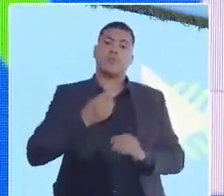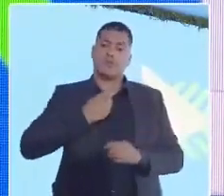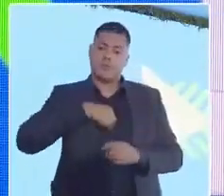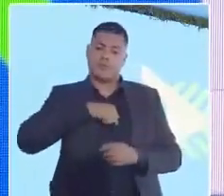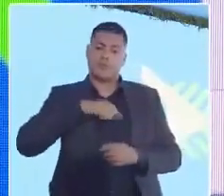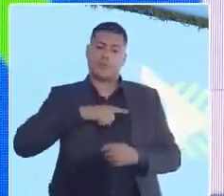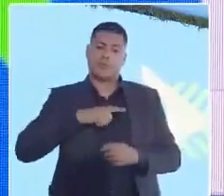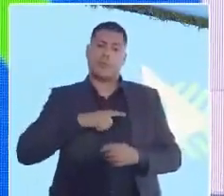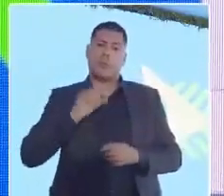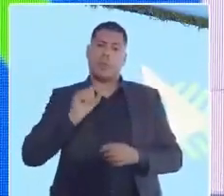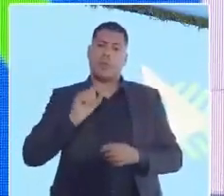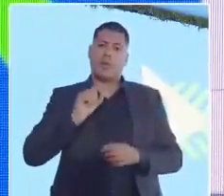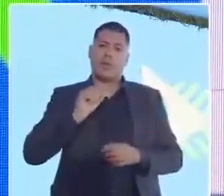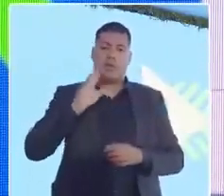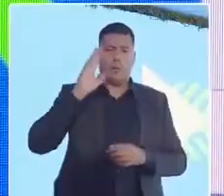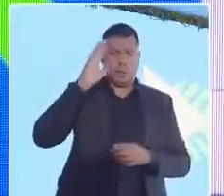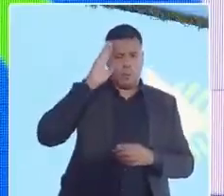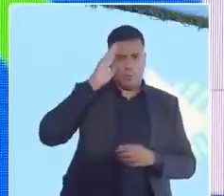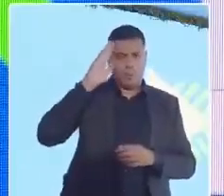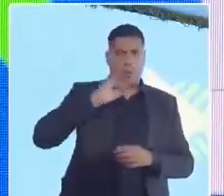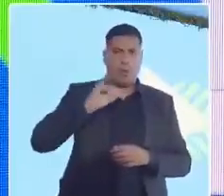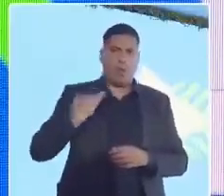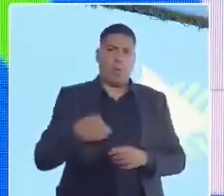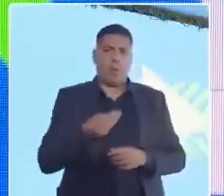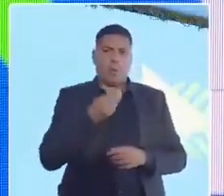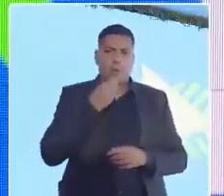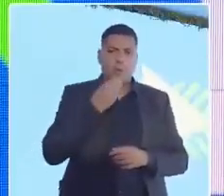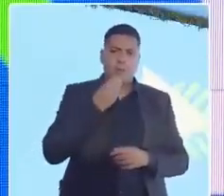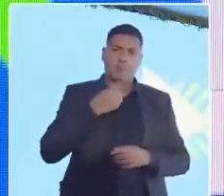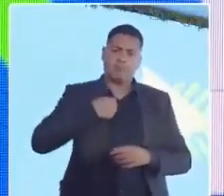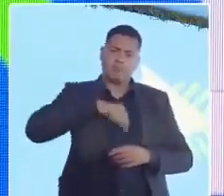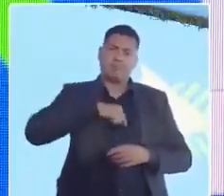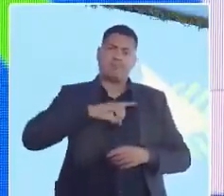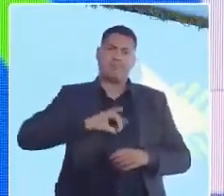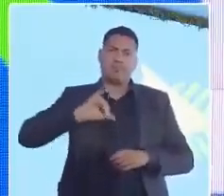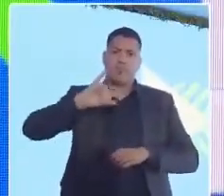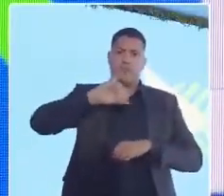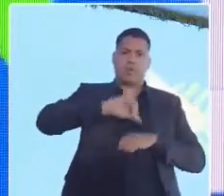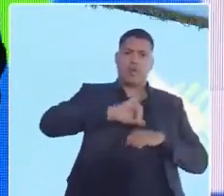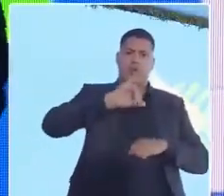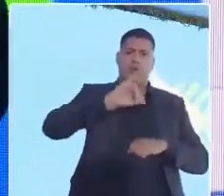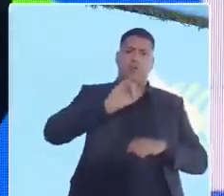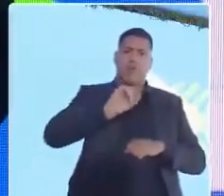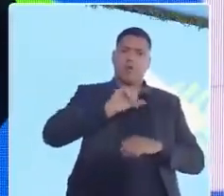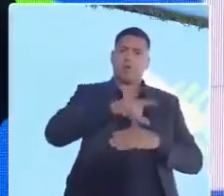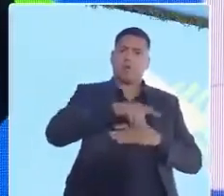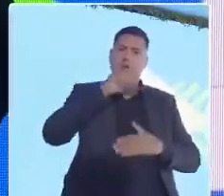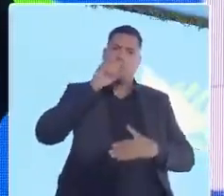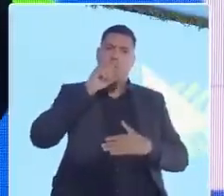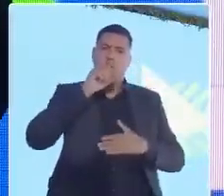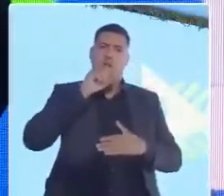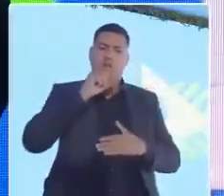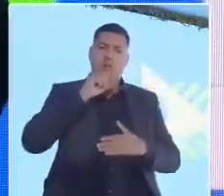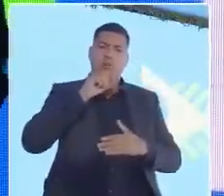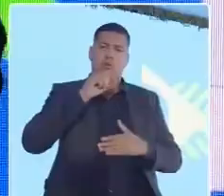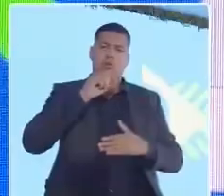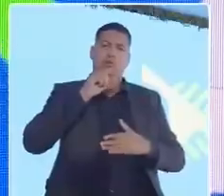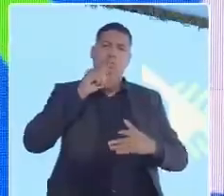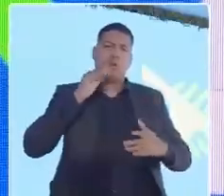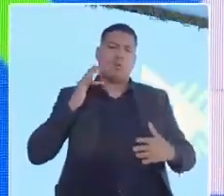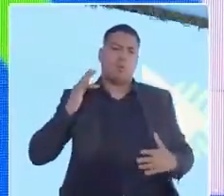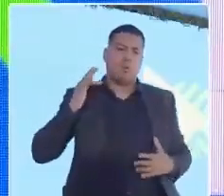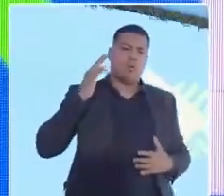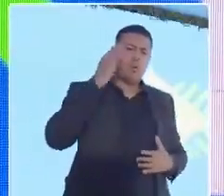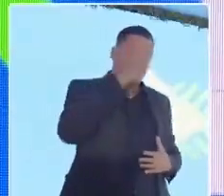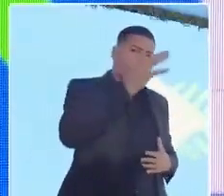centro que é uma oportunidade estamos perante Possivelmente de um ponto de inflexão no futuro onde